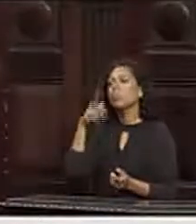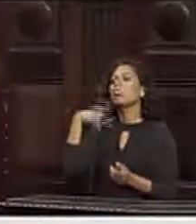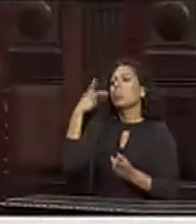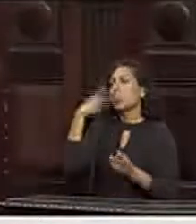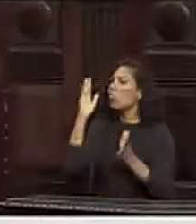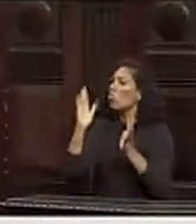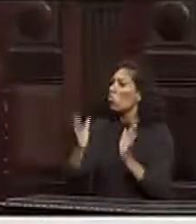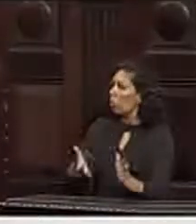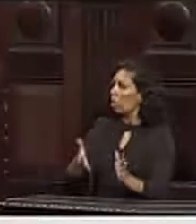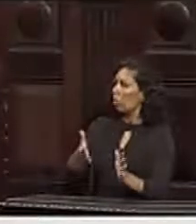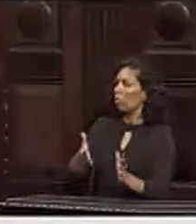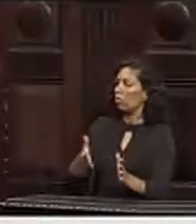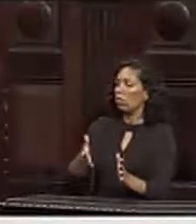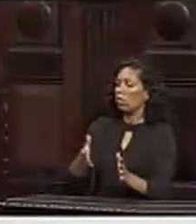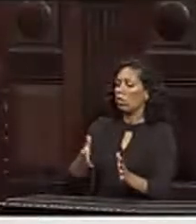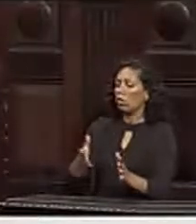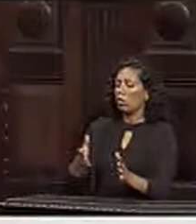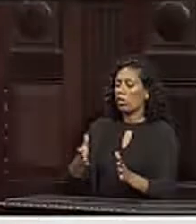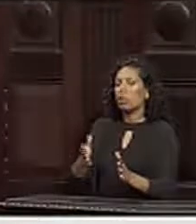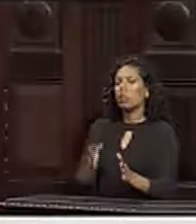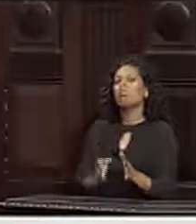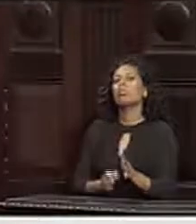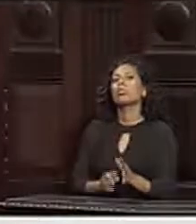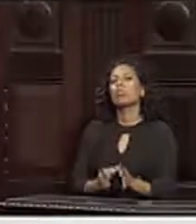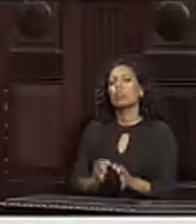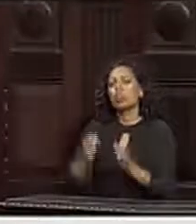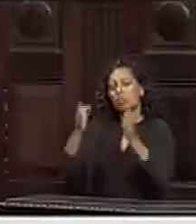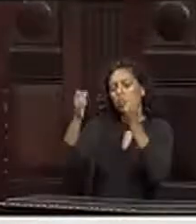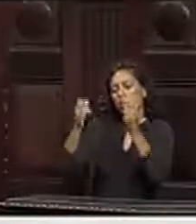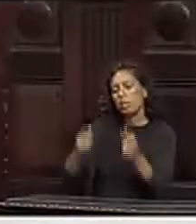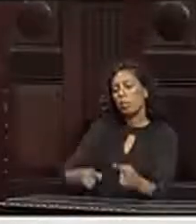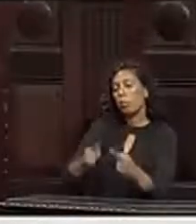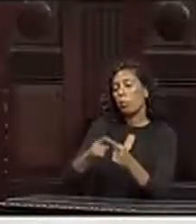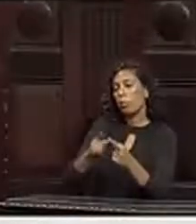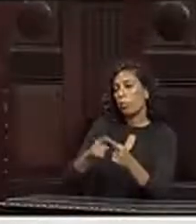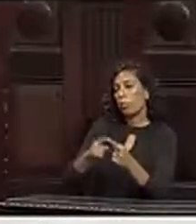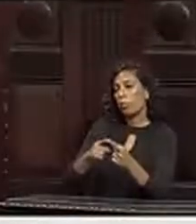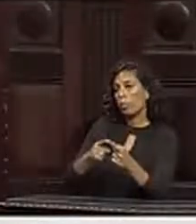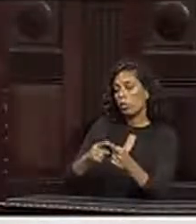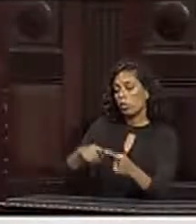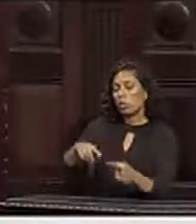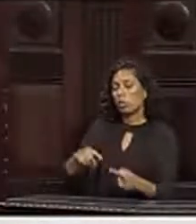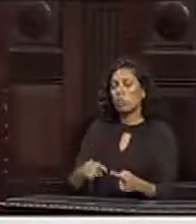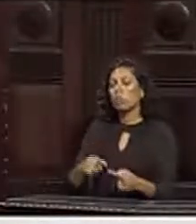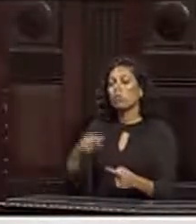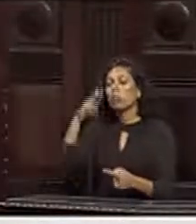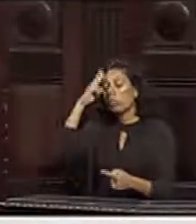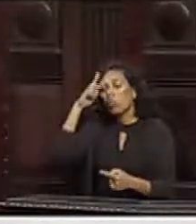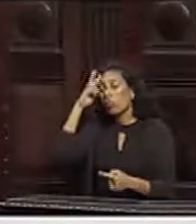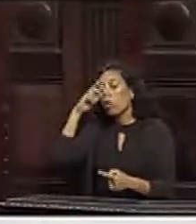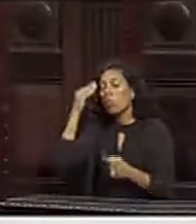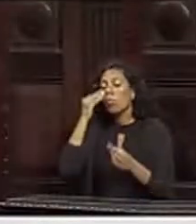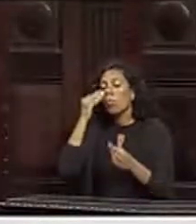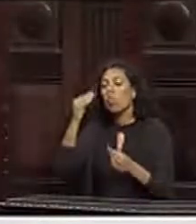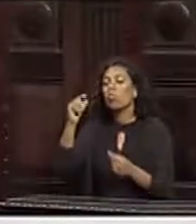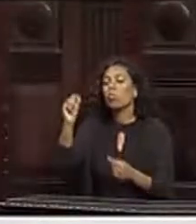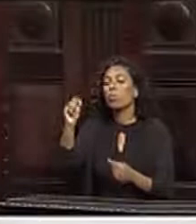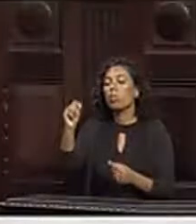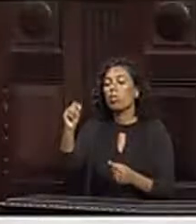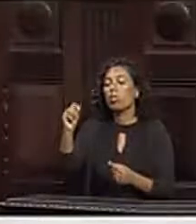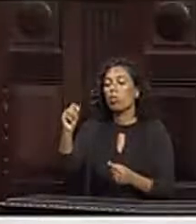organizado e falei que, historicamente, o